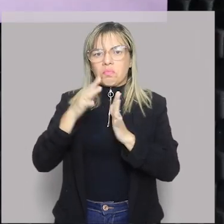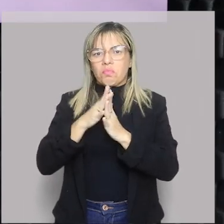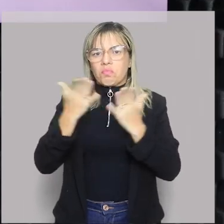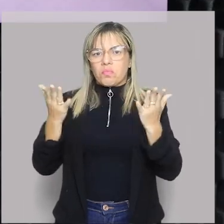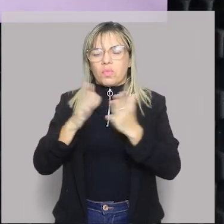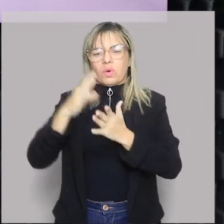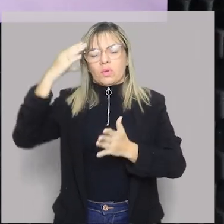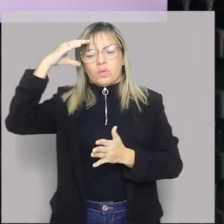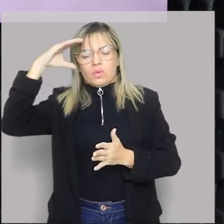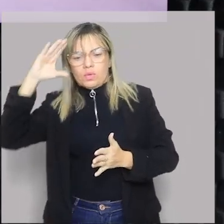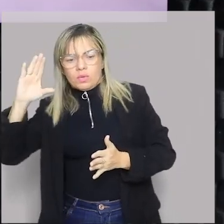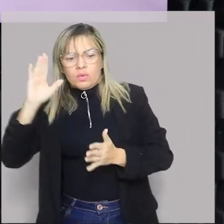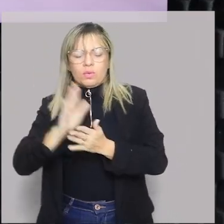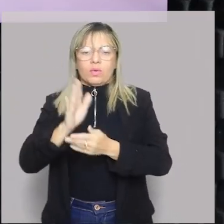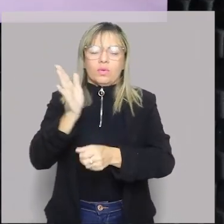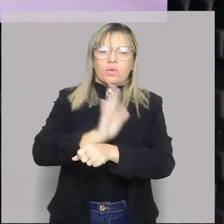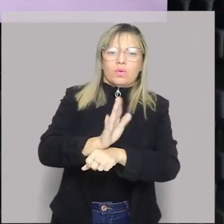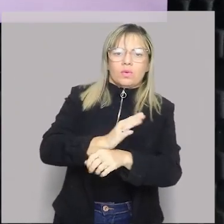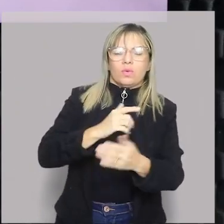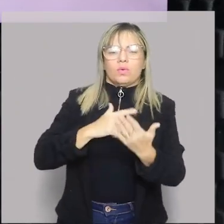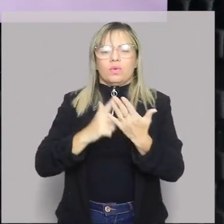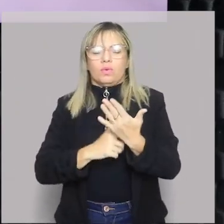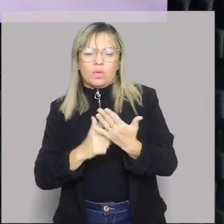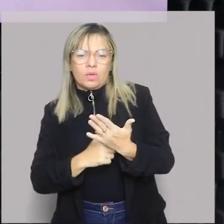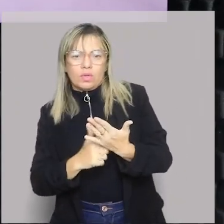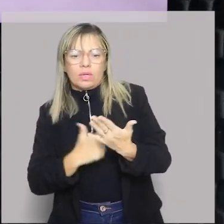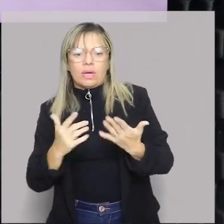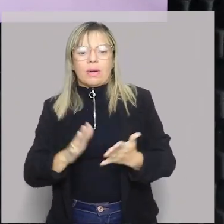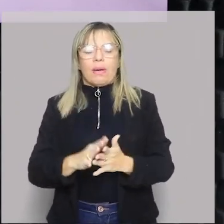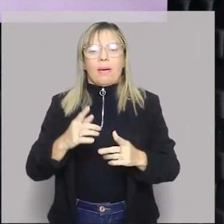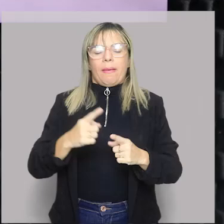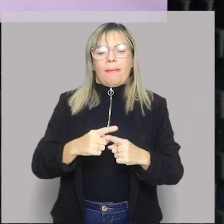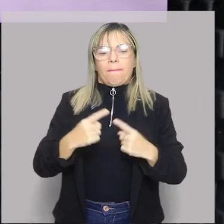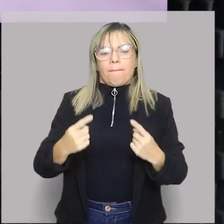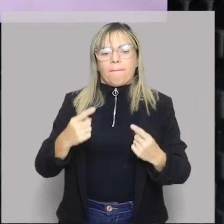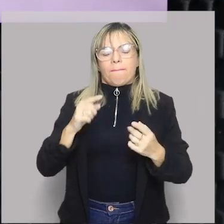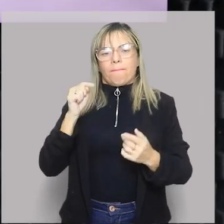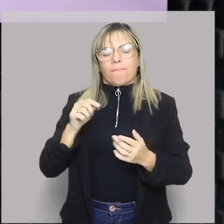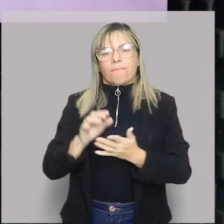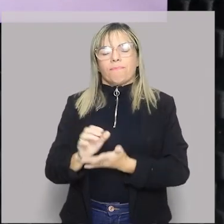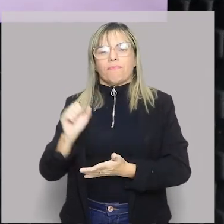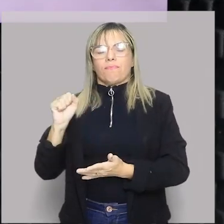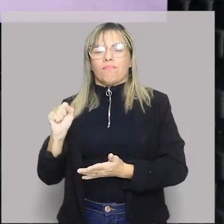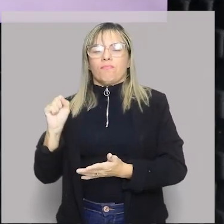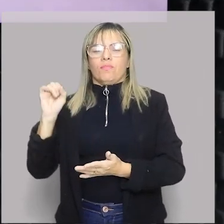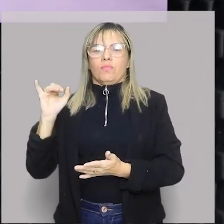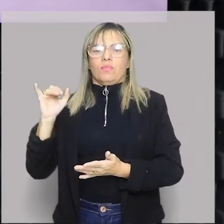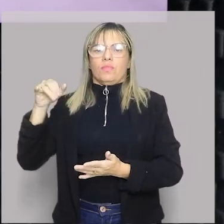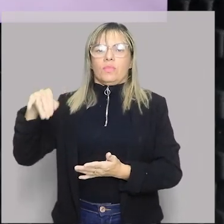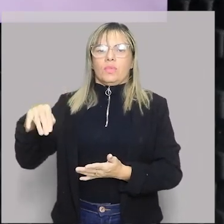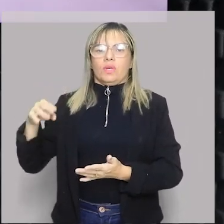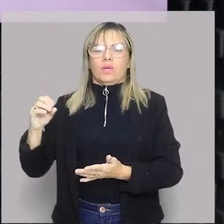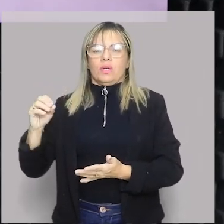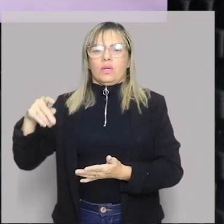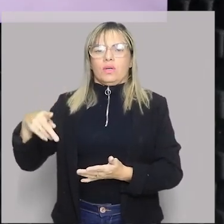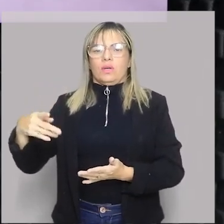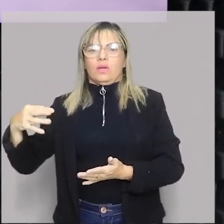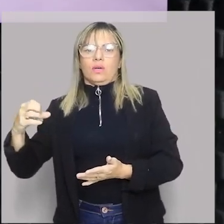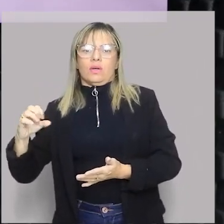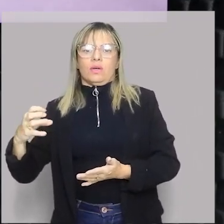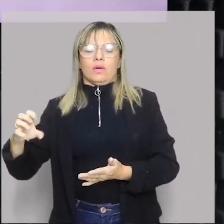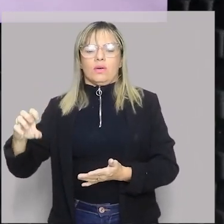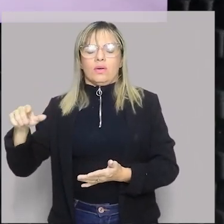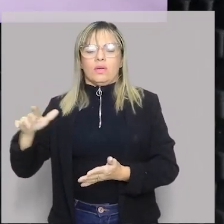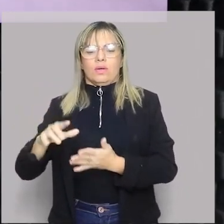produção cultural, de um filme, de um livro, o que seja. Mas a sinopse, normalmente, ela é